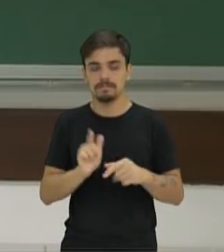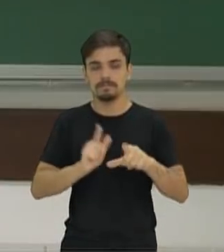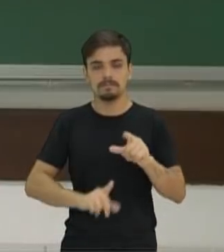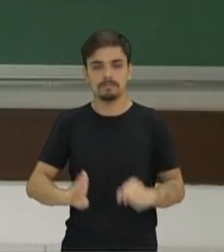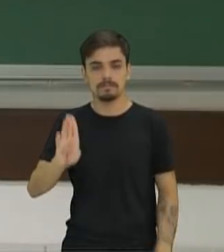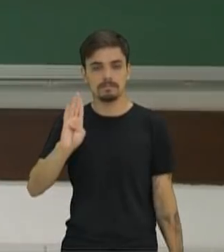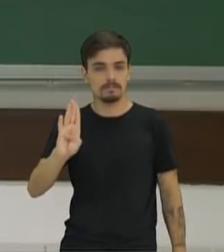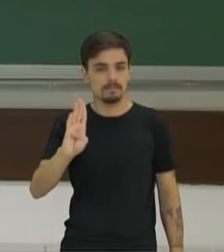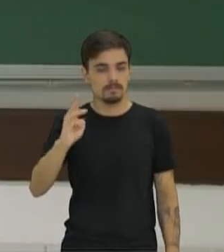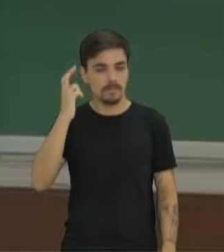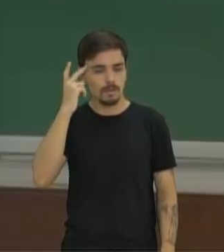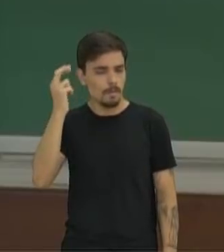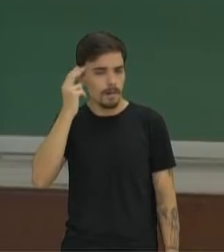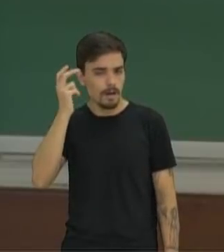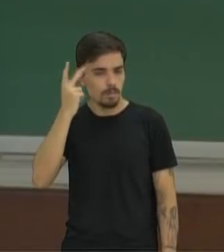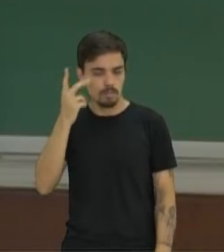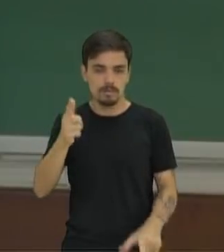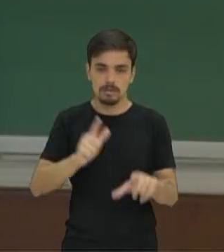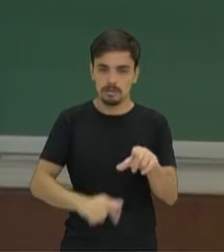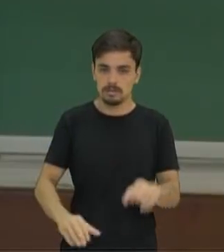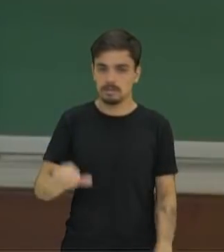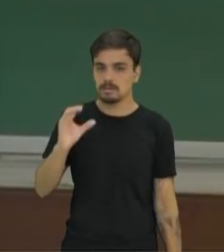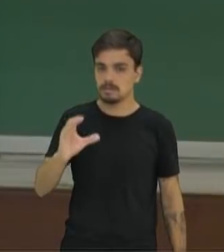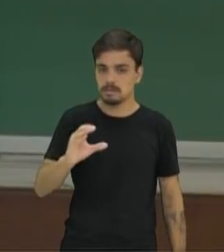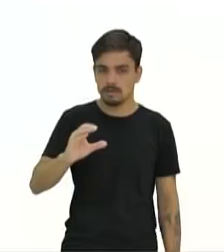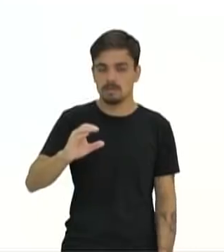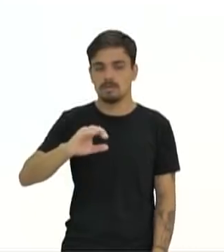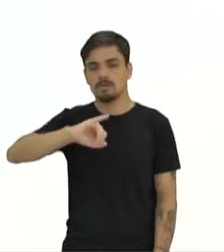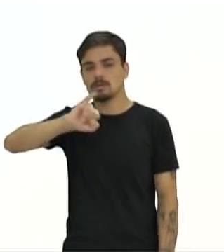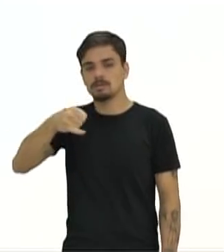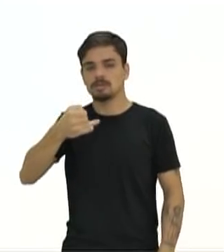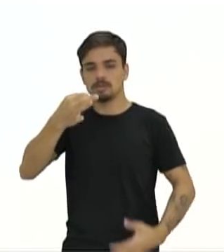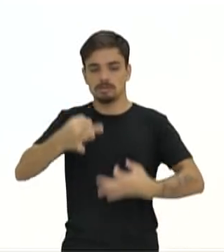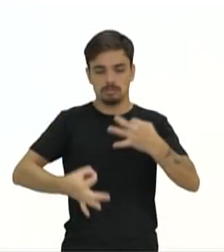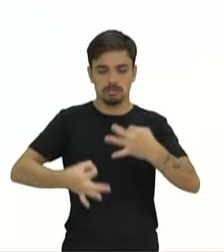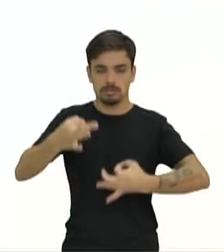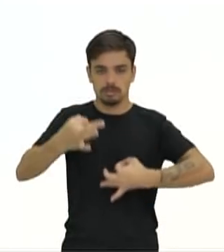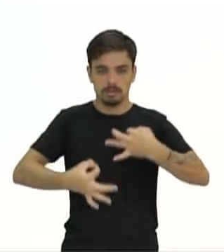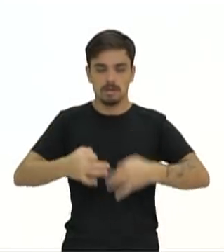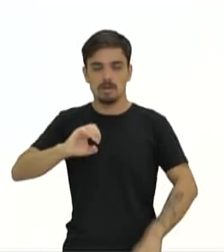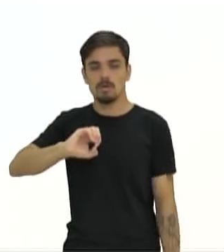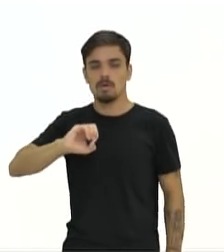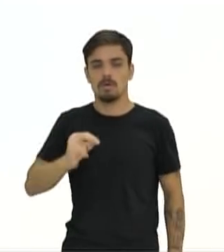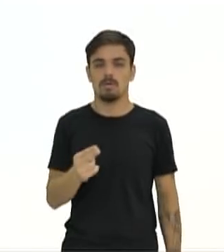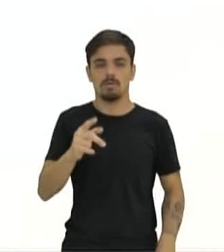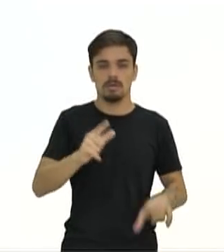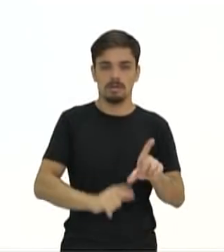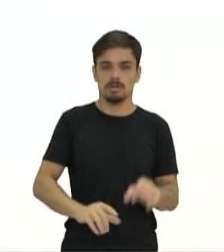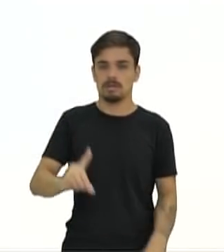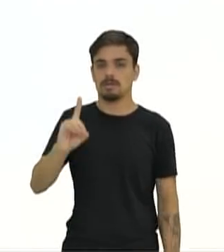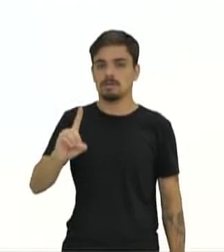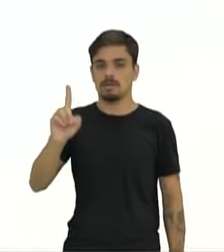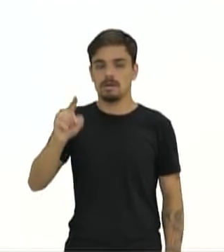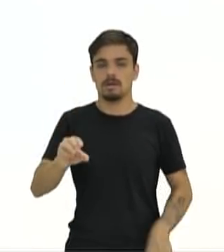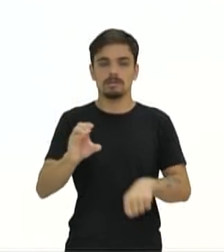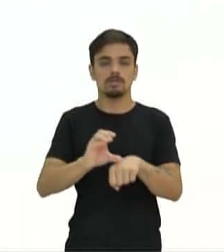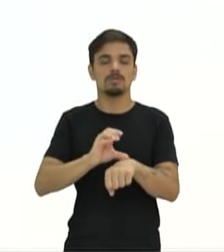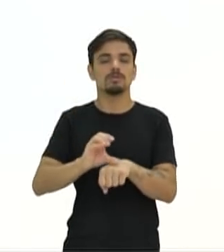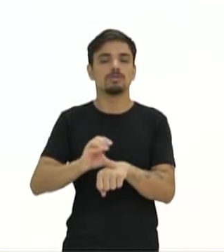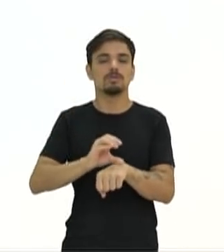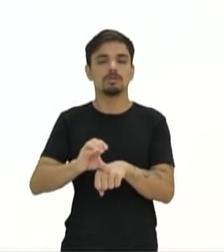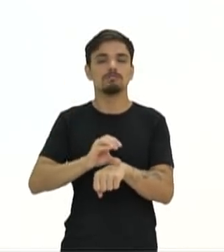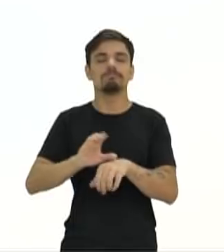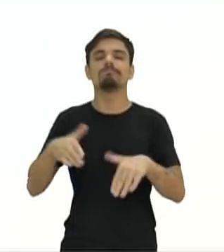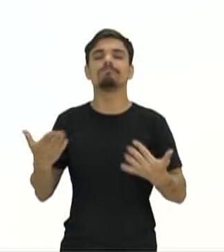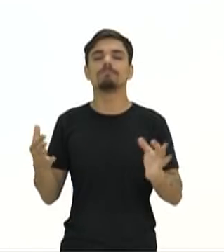B, normativo, letra C, judiciário ou letra D, constitutivo.